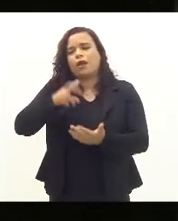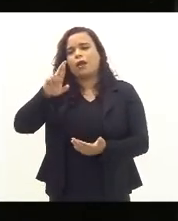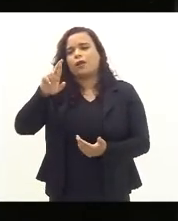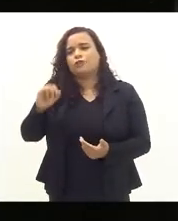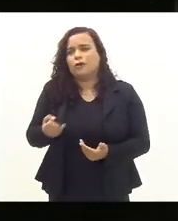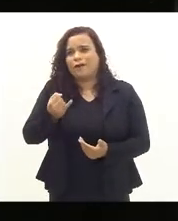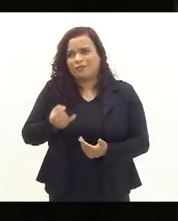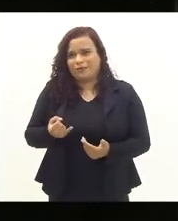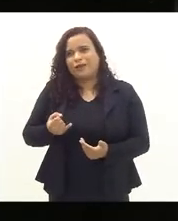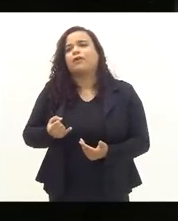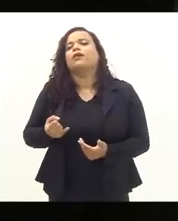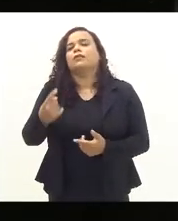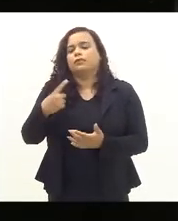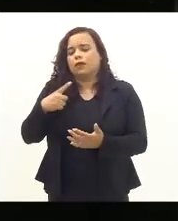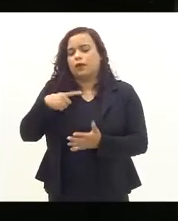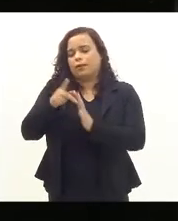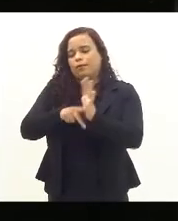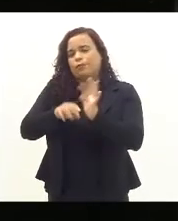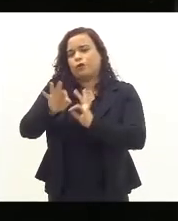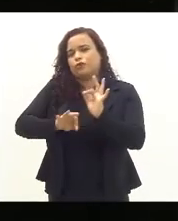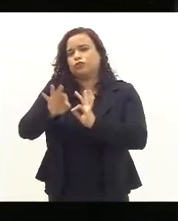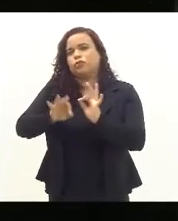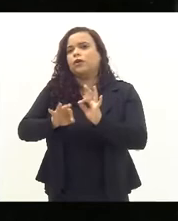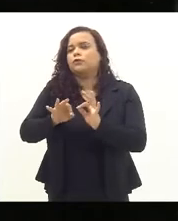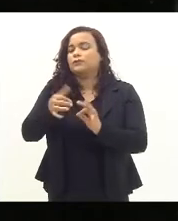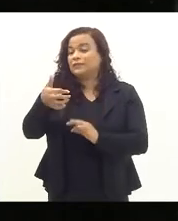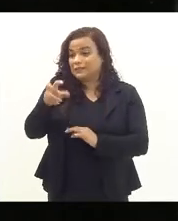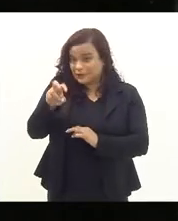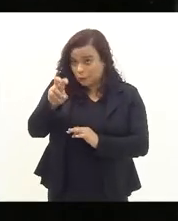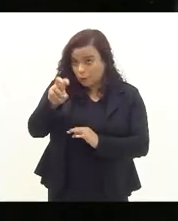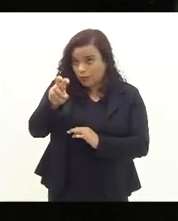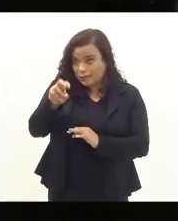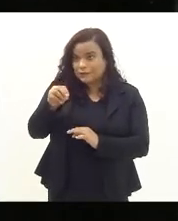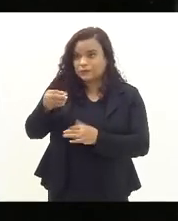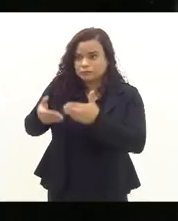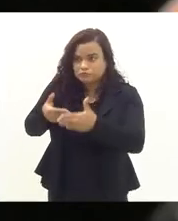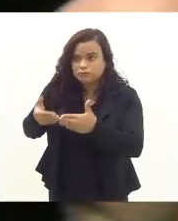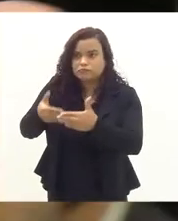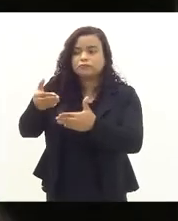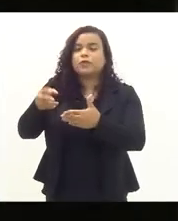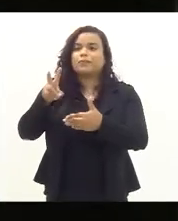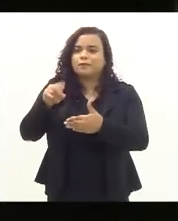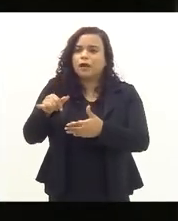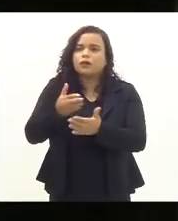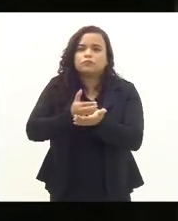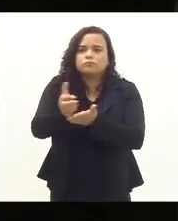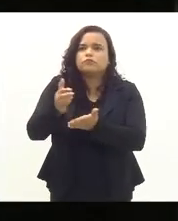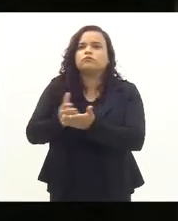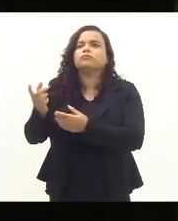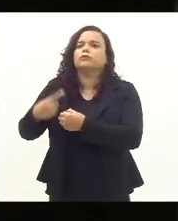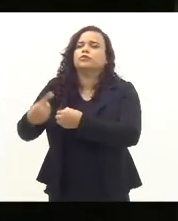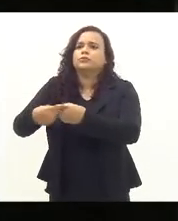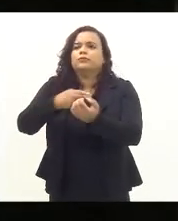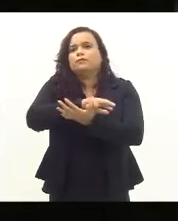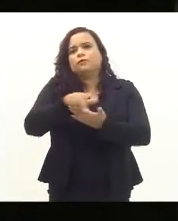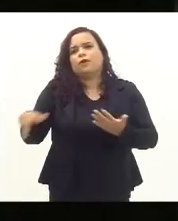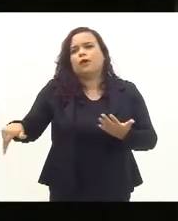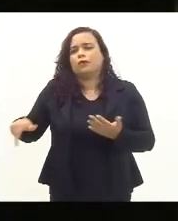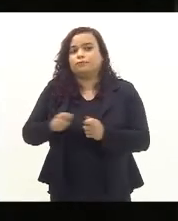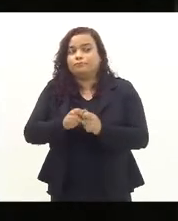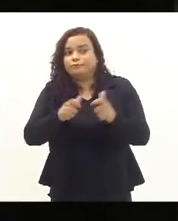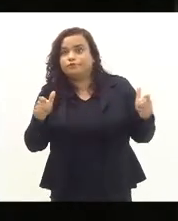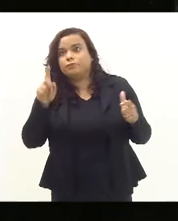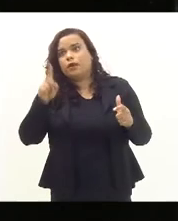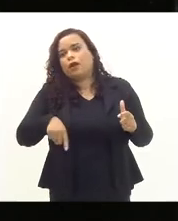projetos em andamento para serem estabelecidos em 92 municípios muitos deles na área de infraestrutura e